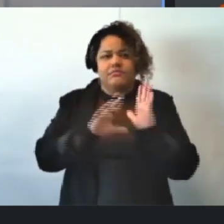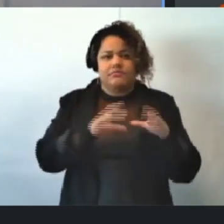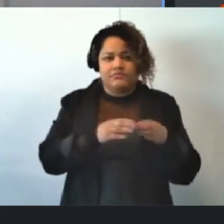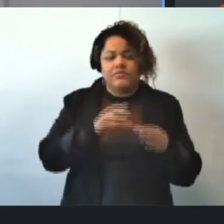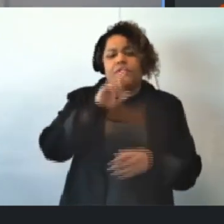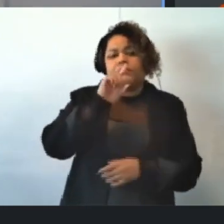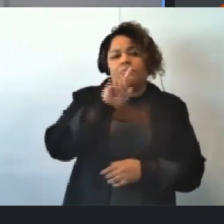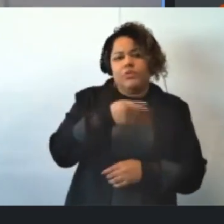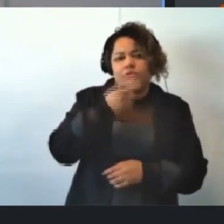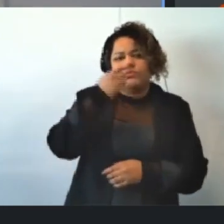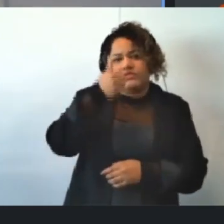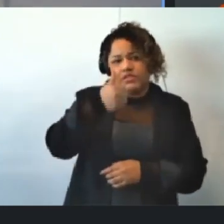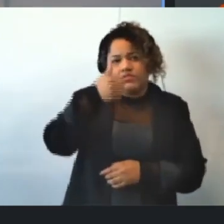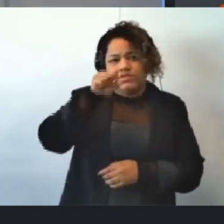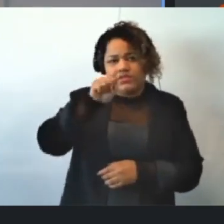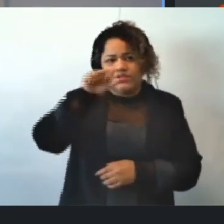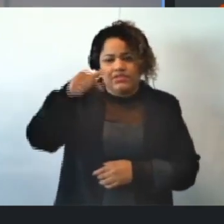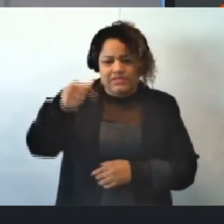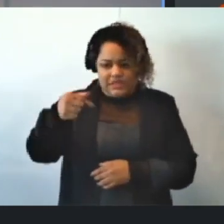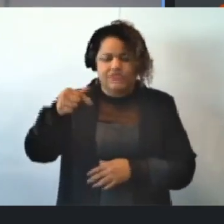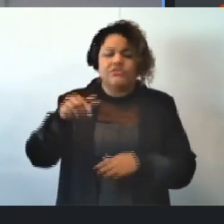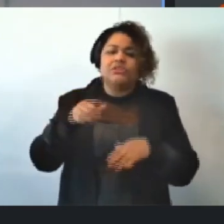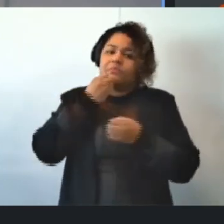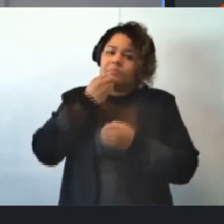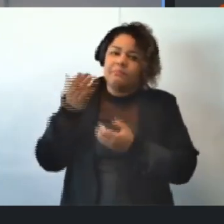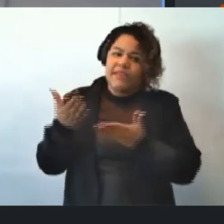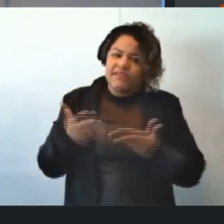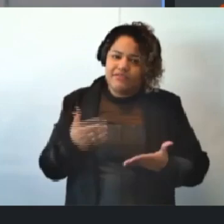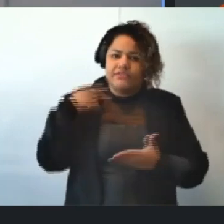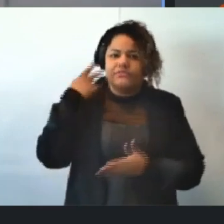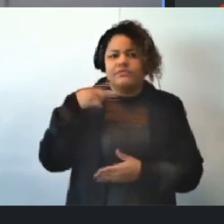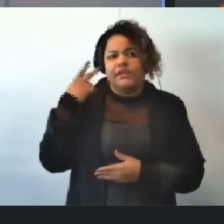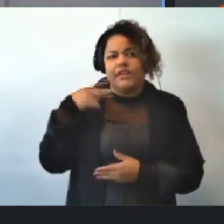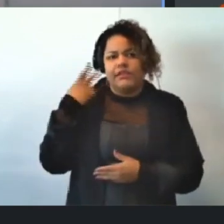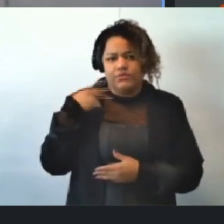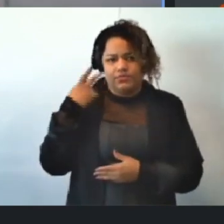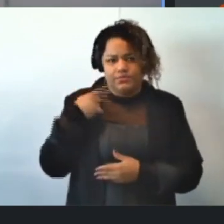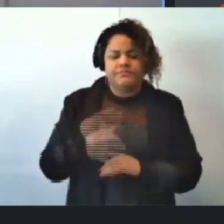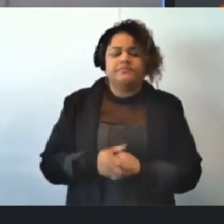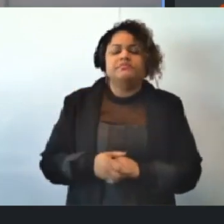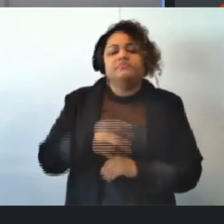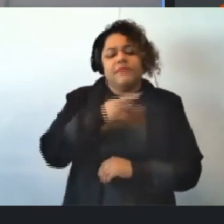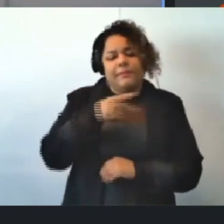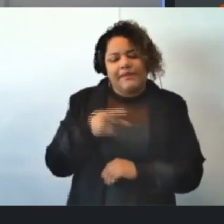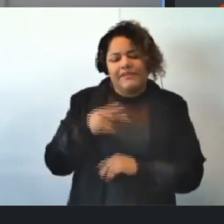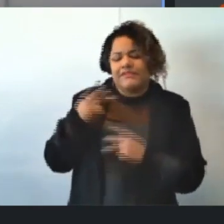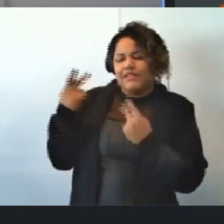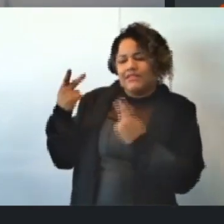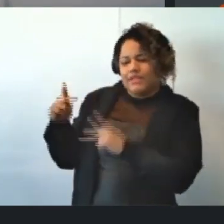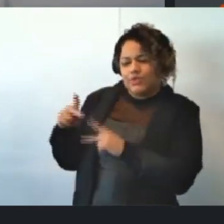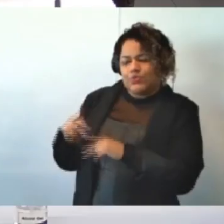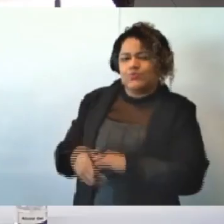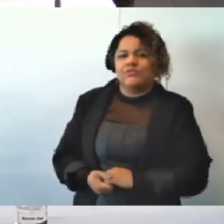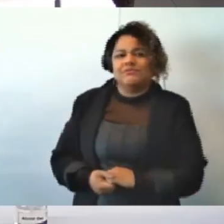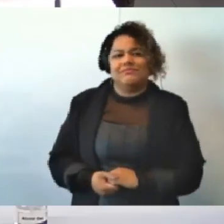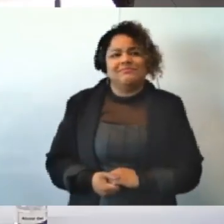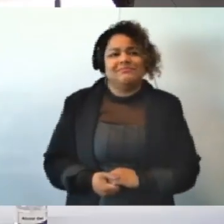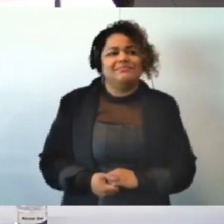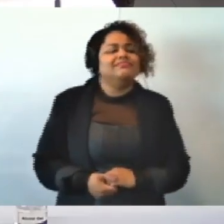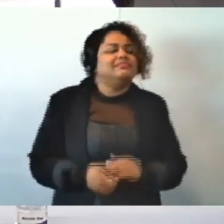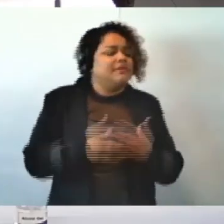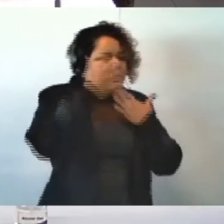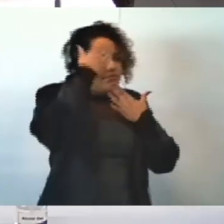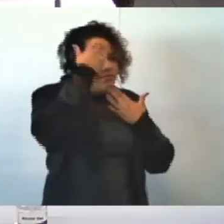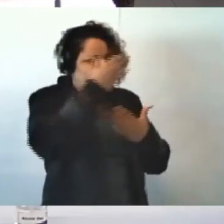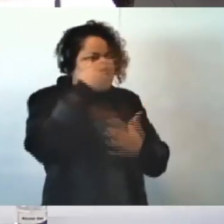1187 e, portanto, eu dou boas-vindas ao vereador e a presidência está contigo, vereador. Obrigado, vereador Braulo. Uma boa